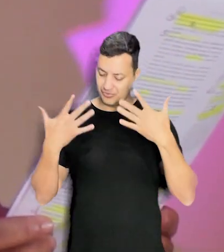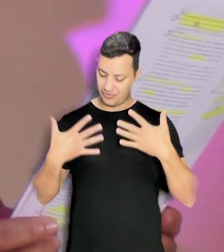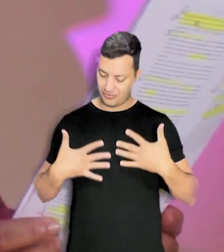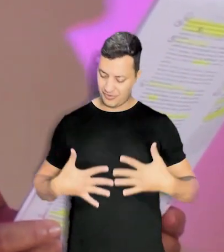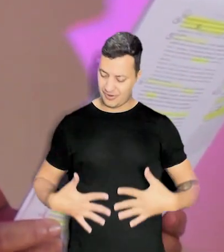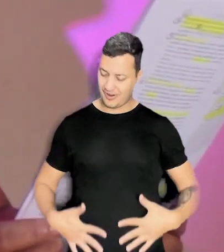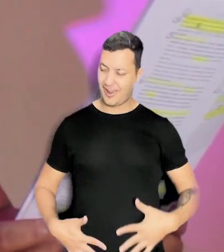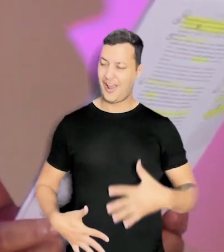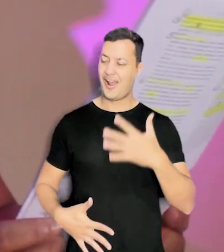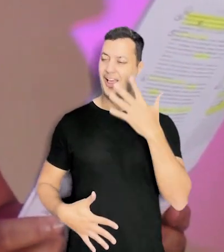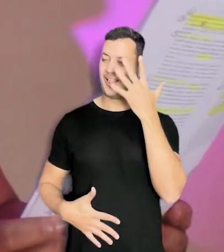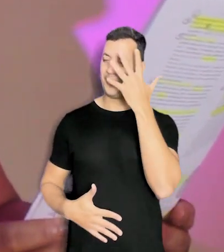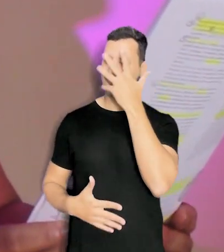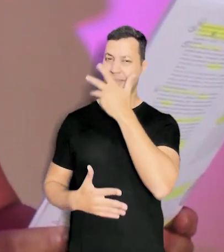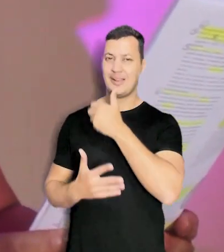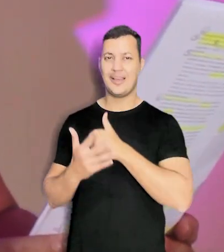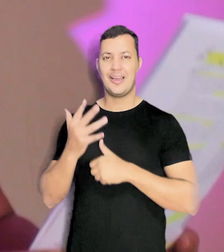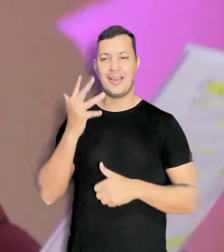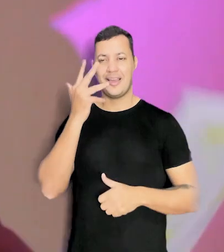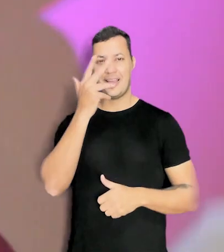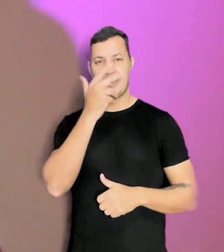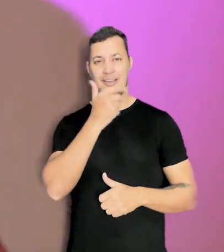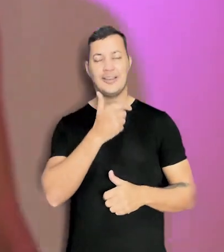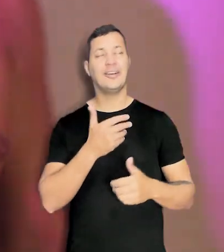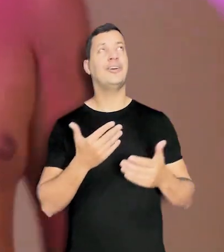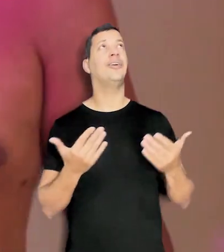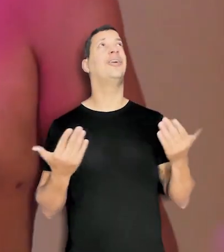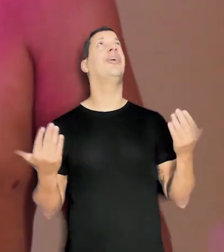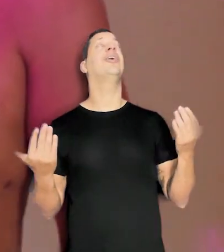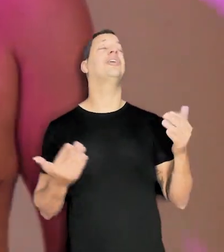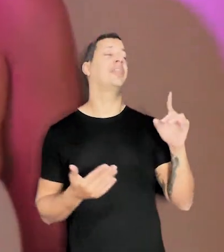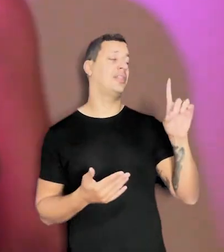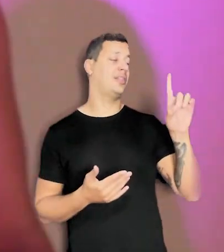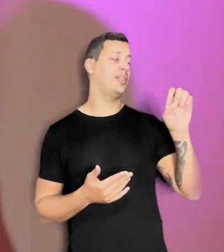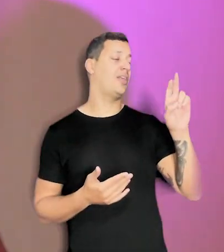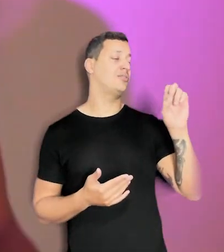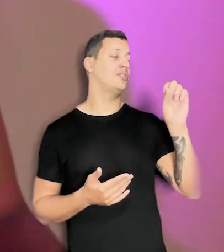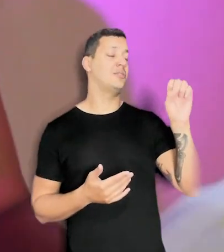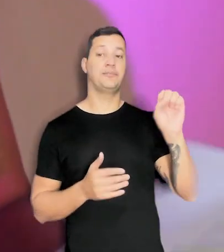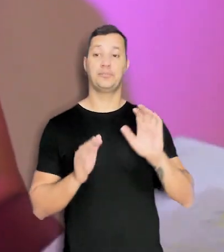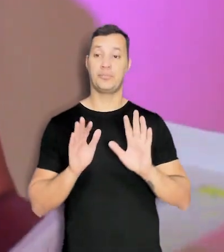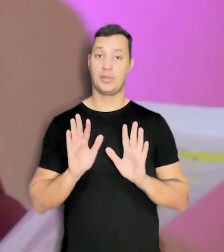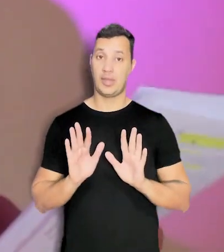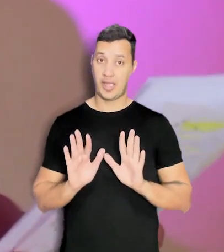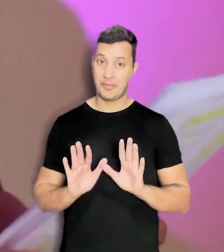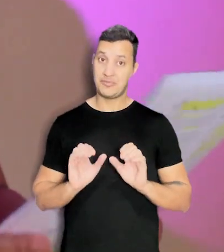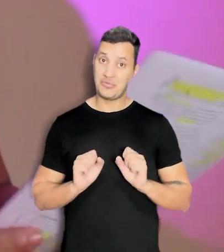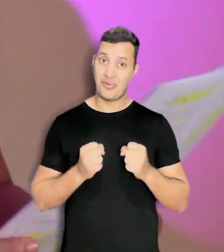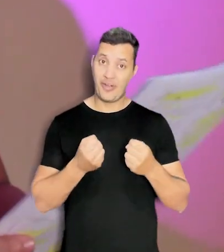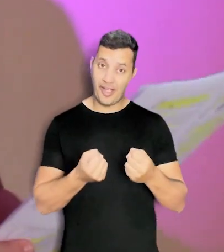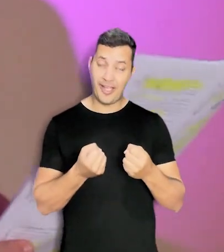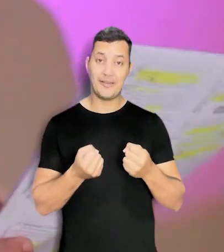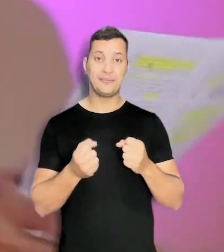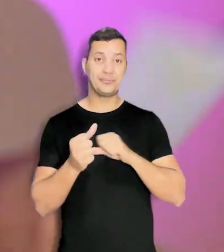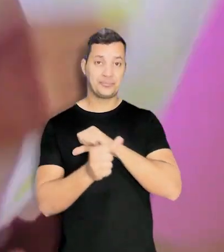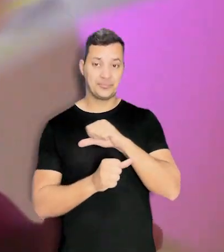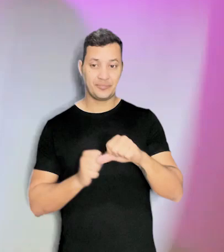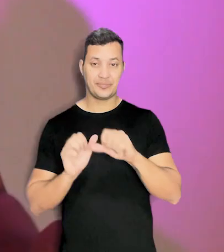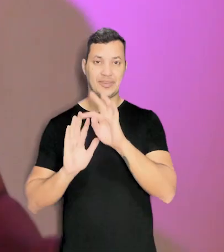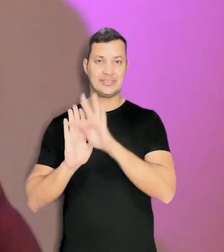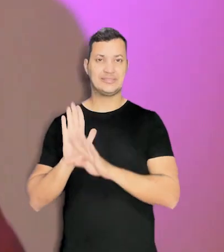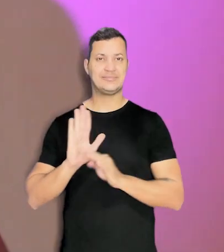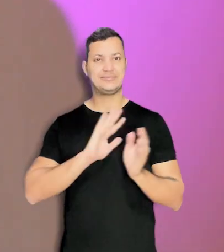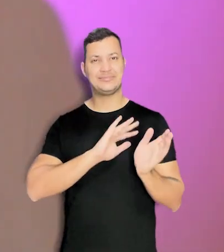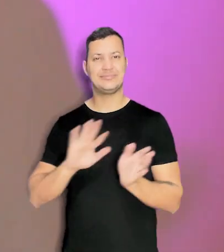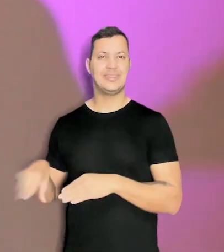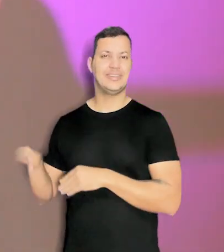Era bela. Ó deuses! Não, você não tá se arriscando, pai. Vamos fazer o seguinte, vamos mudar isso aqui. Esquece